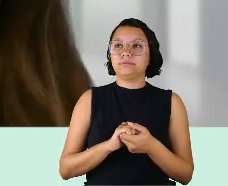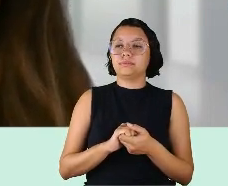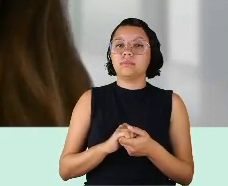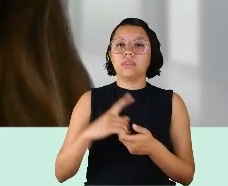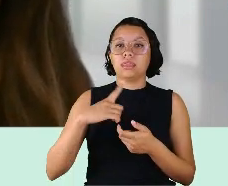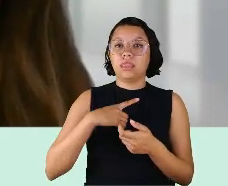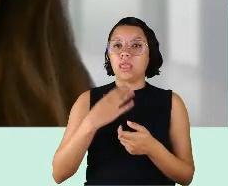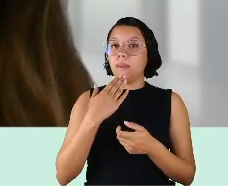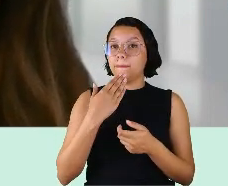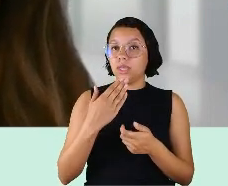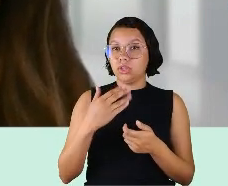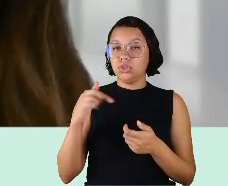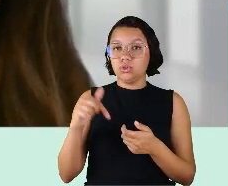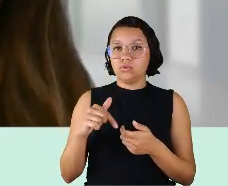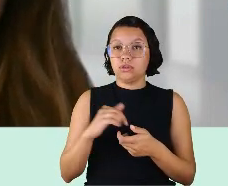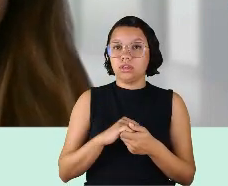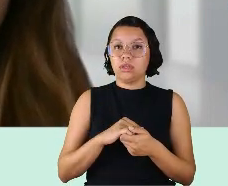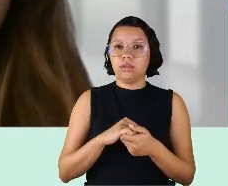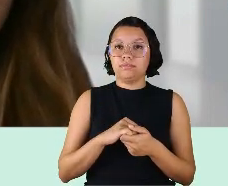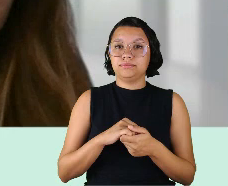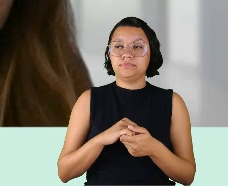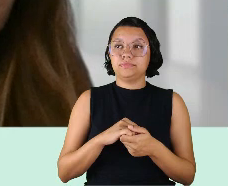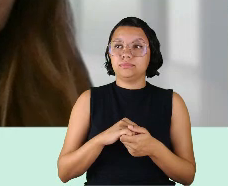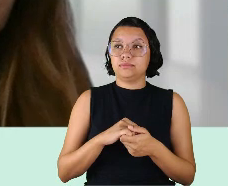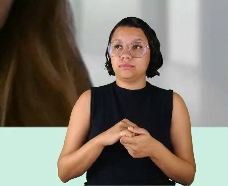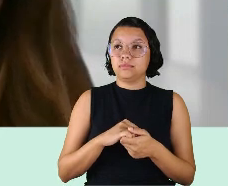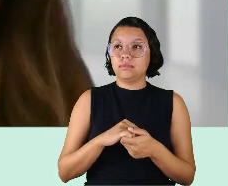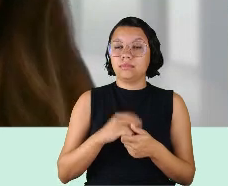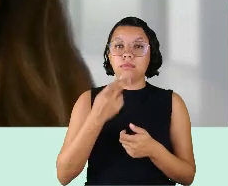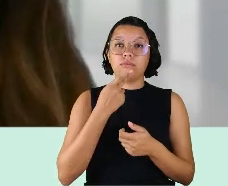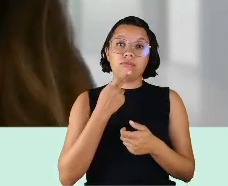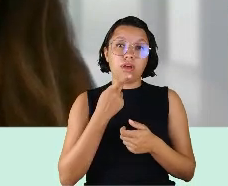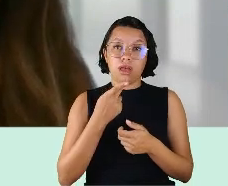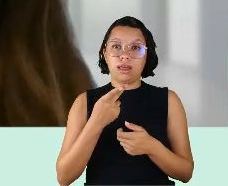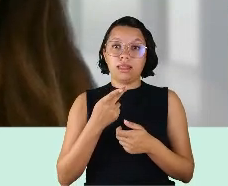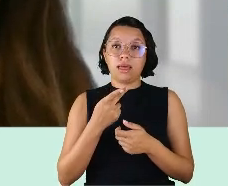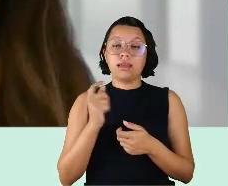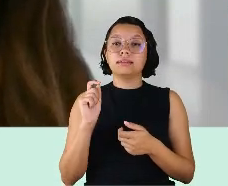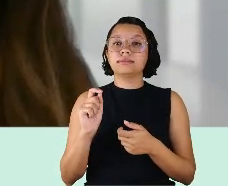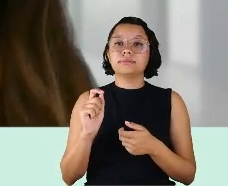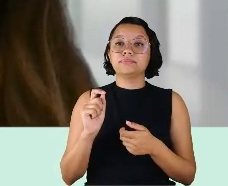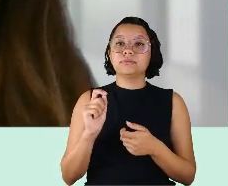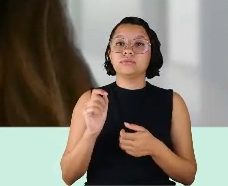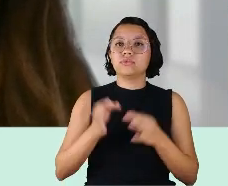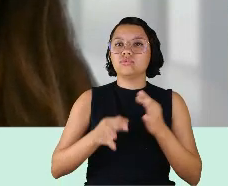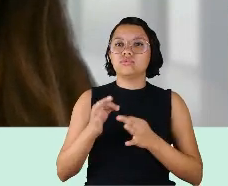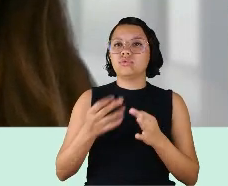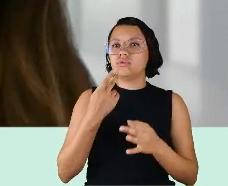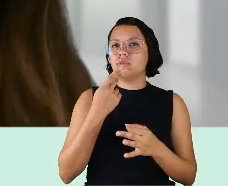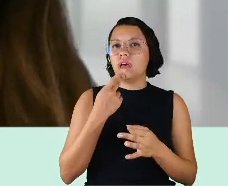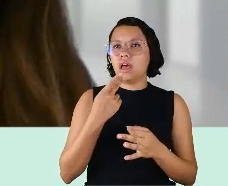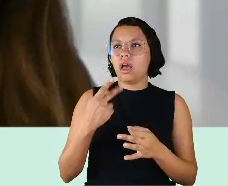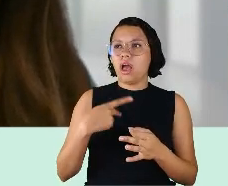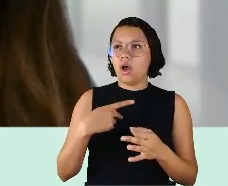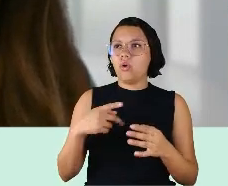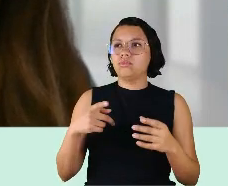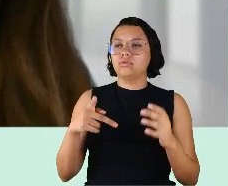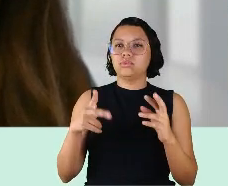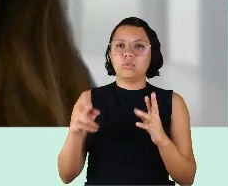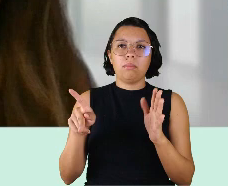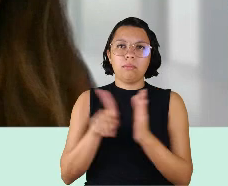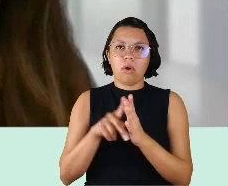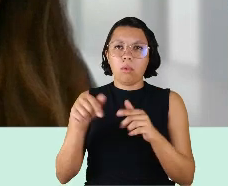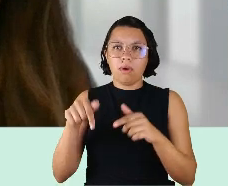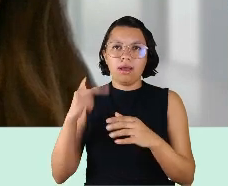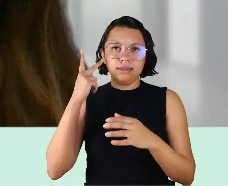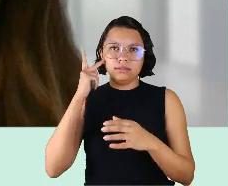Tenho pedidos aqui para me manifestar em que o juiz fala, olha, eu estou lotado aqui em São Paulo, mas eu quero